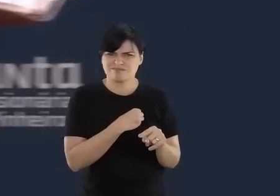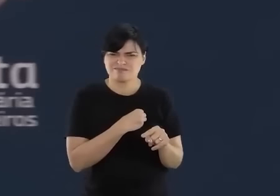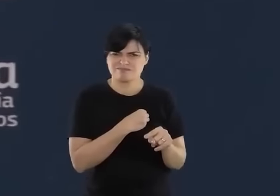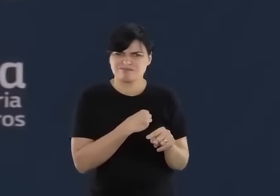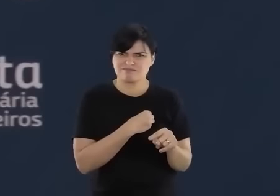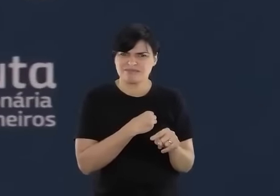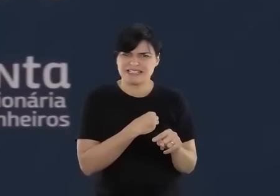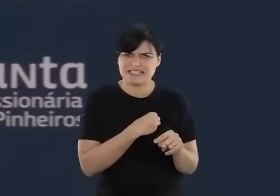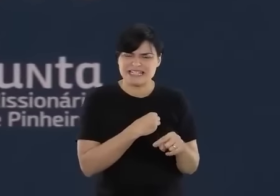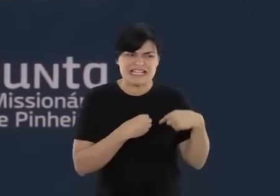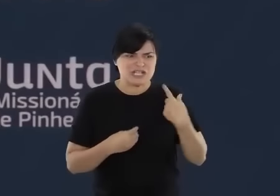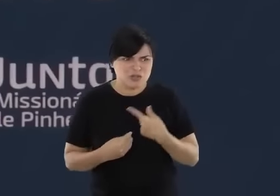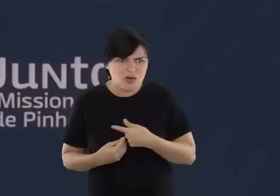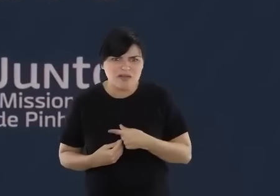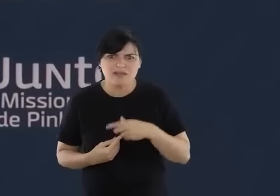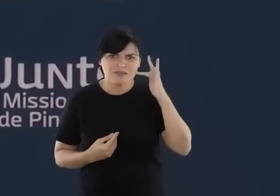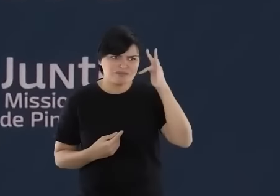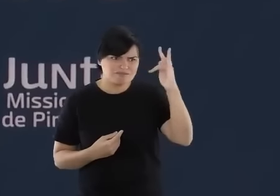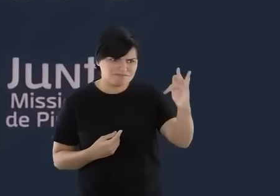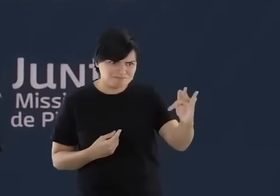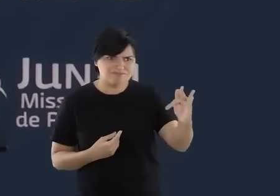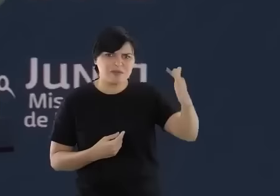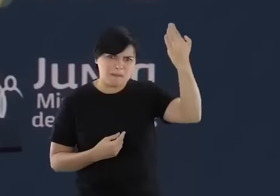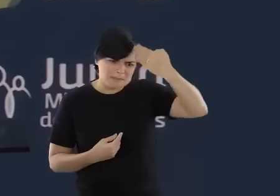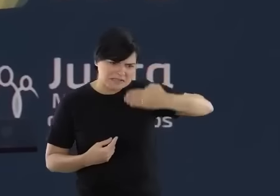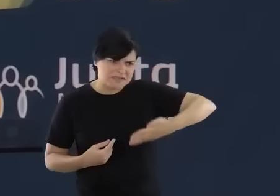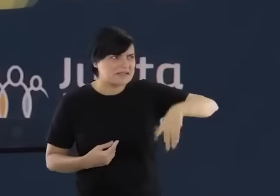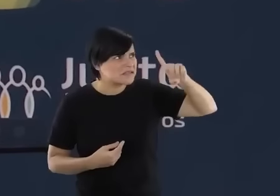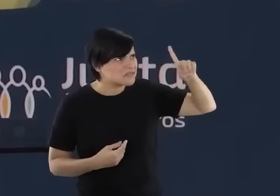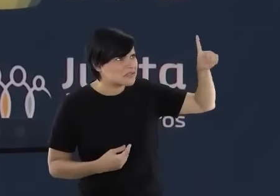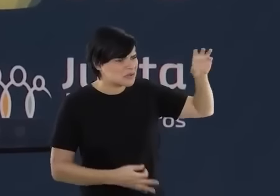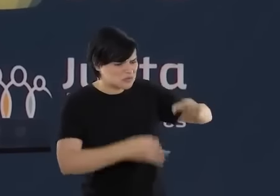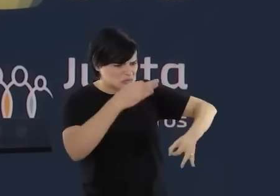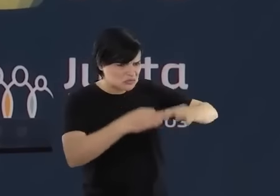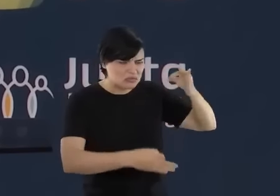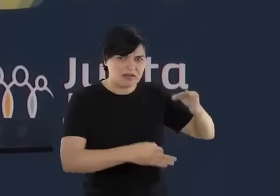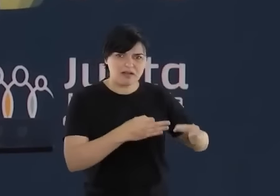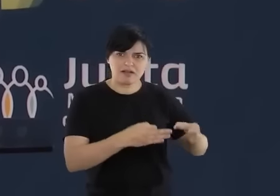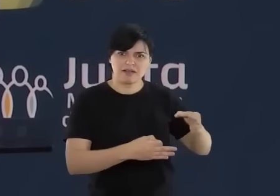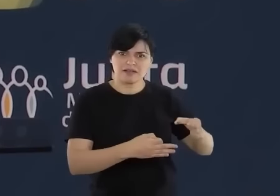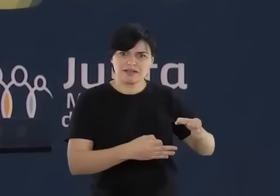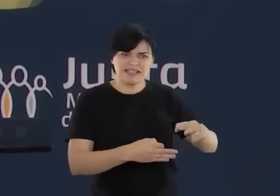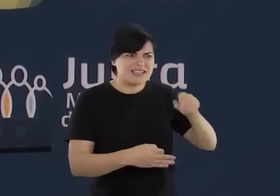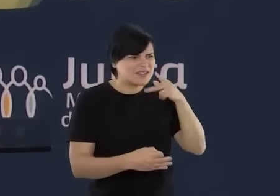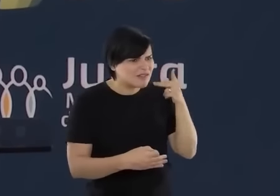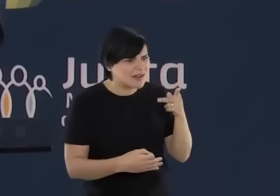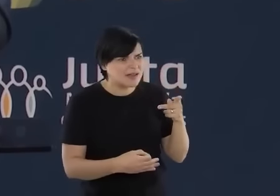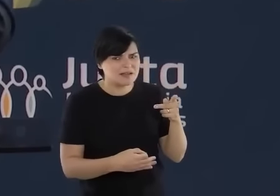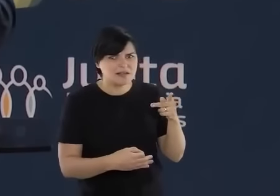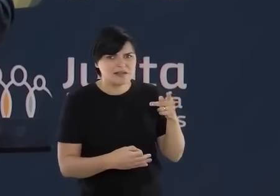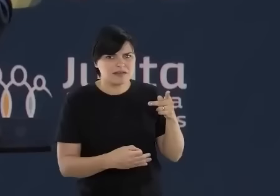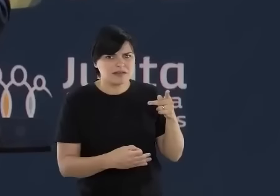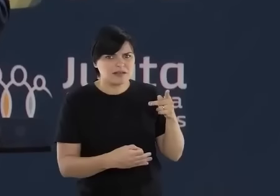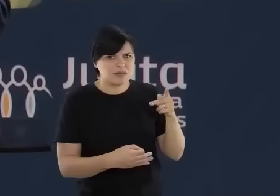ter que comparecer perante o tribunal de Deus para dar contas da nossa vida daquilo que falamos daquilo que fizemos daquilo que não fizemos daquilo que